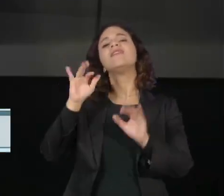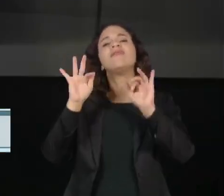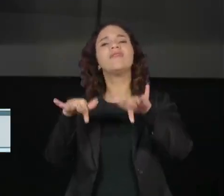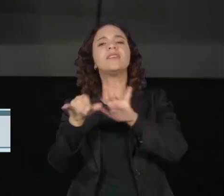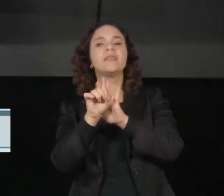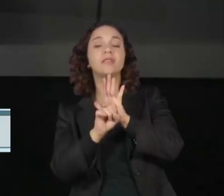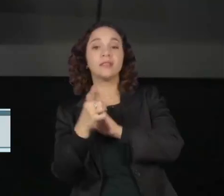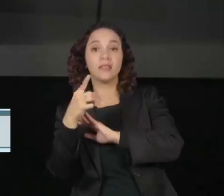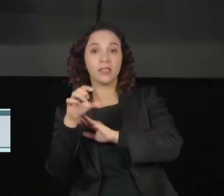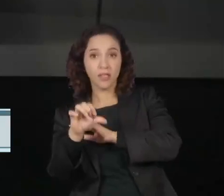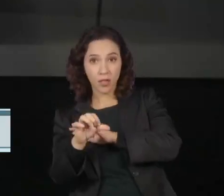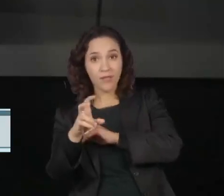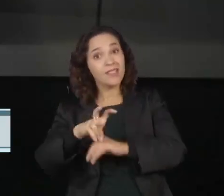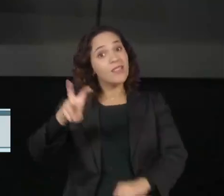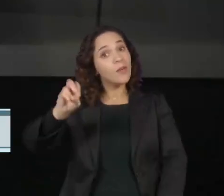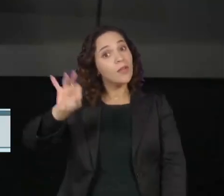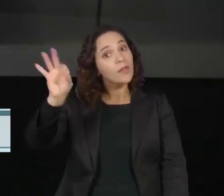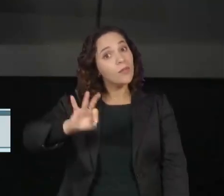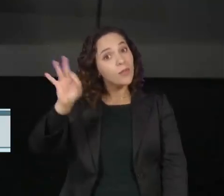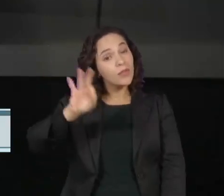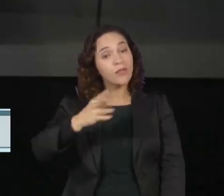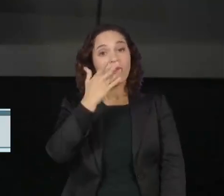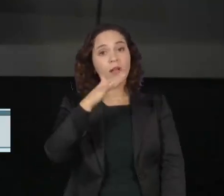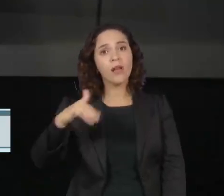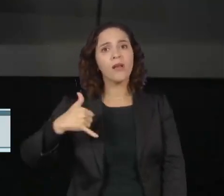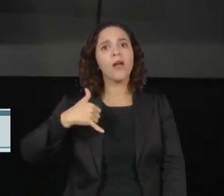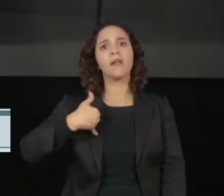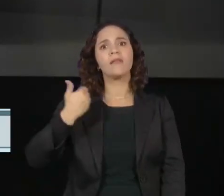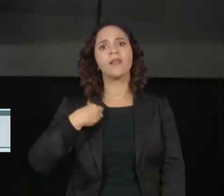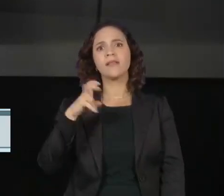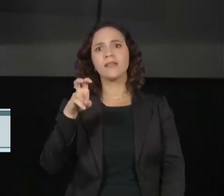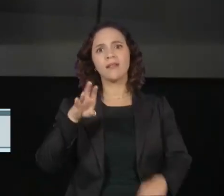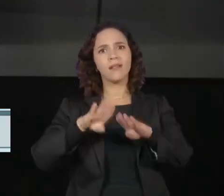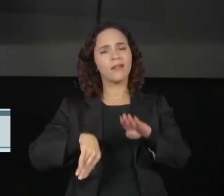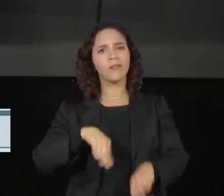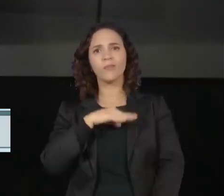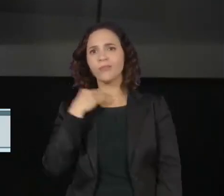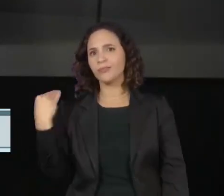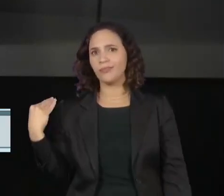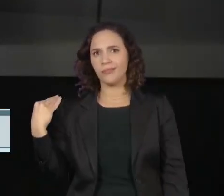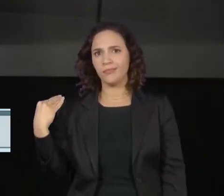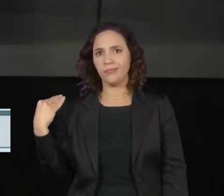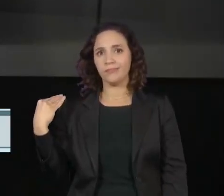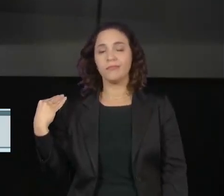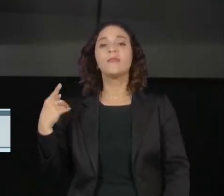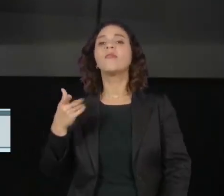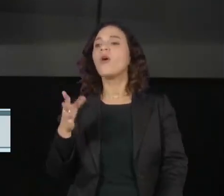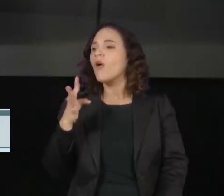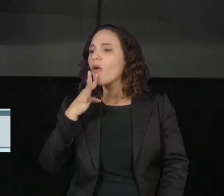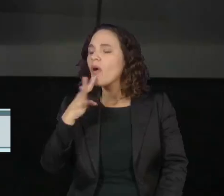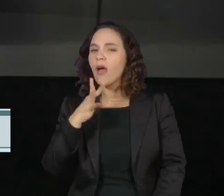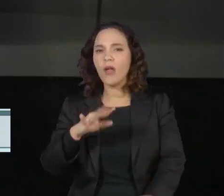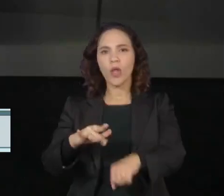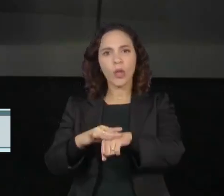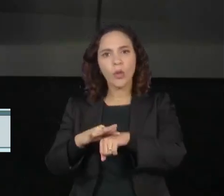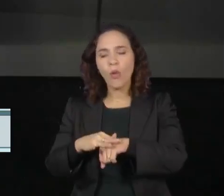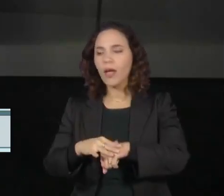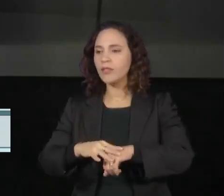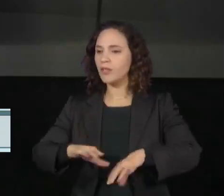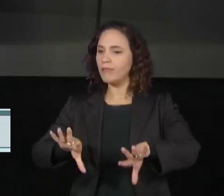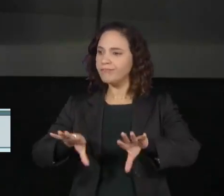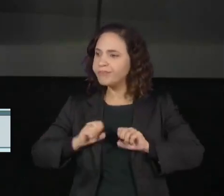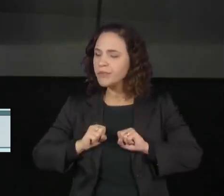metade das crianças morriam antes de completar 5 anos. Conhecendo as doenças infecciosas, como evitar, mas